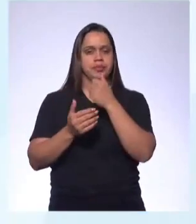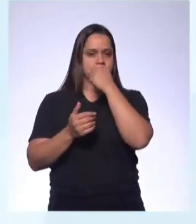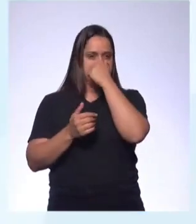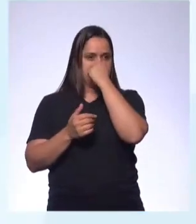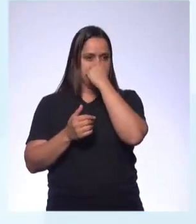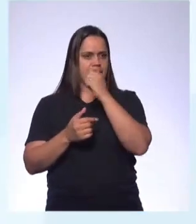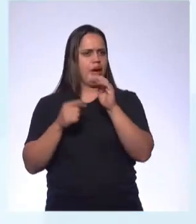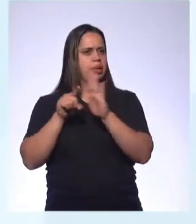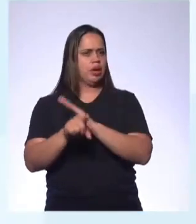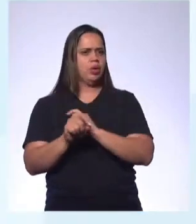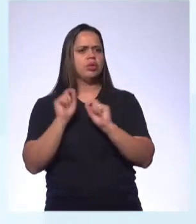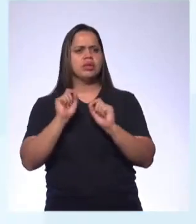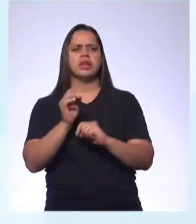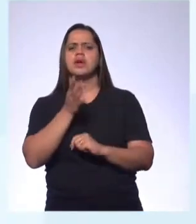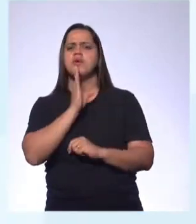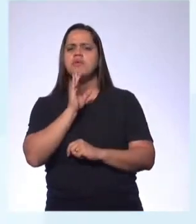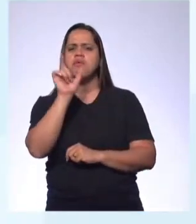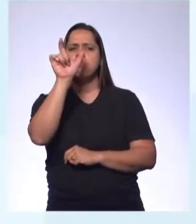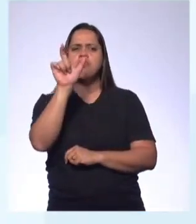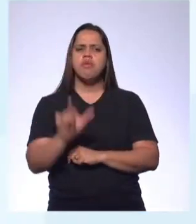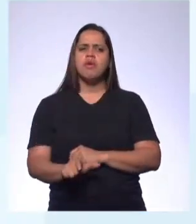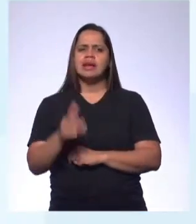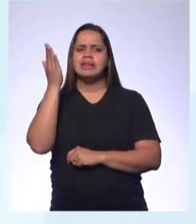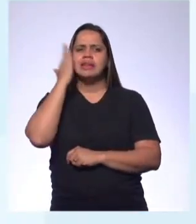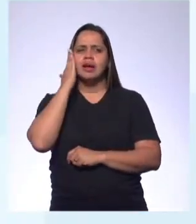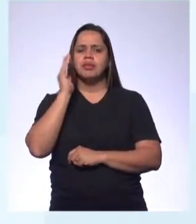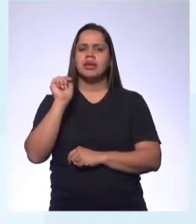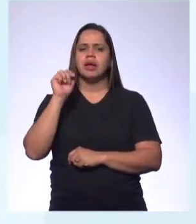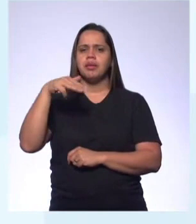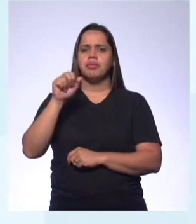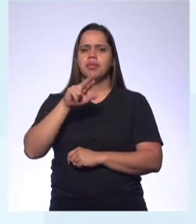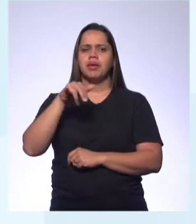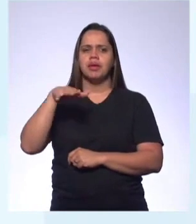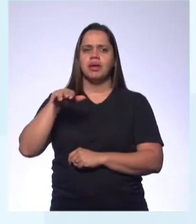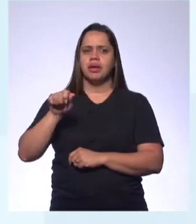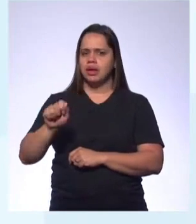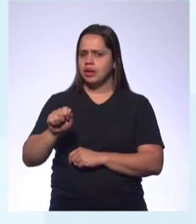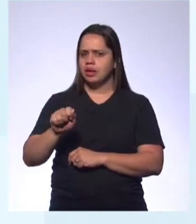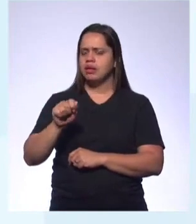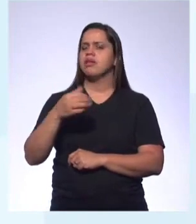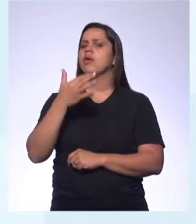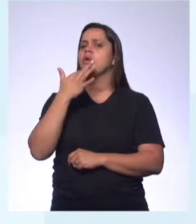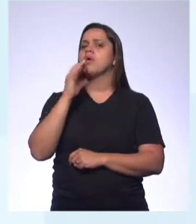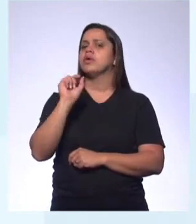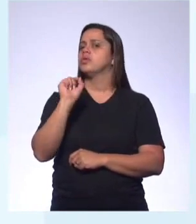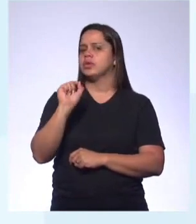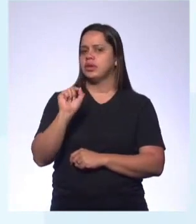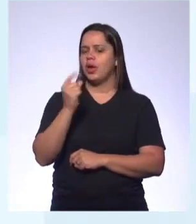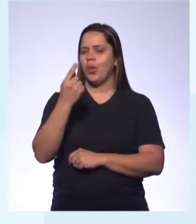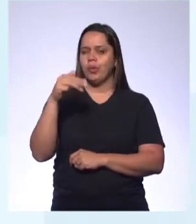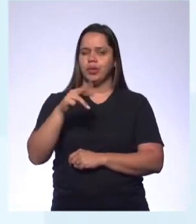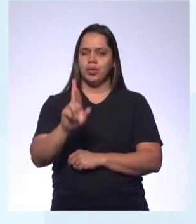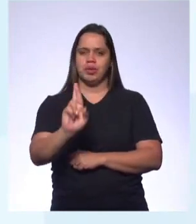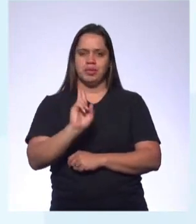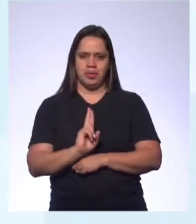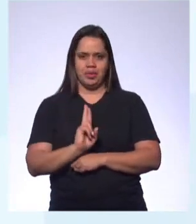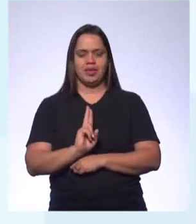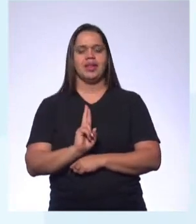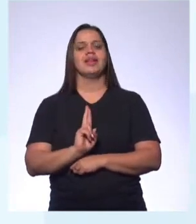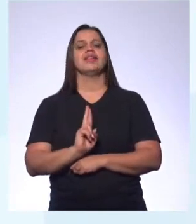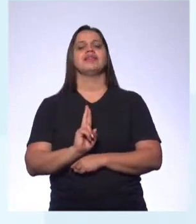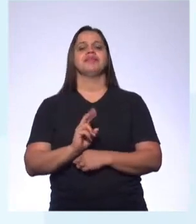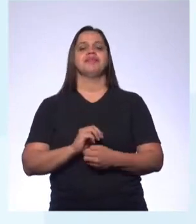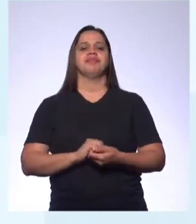você sabe sobre essa, não vou falar quem é, né? Marina Colasanti. O que você sabe sobre ela? 1 minuto para responder e a gente